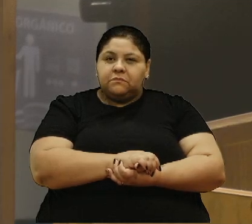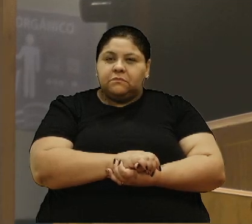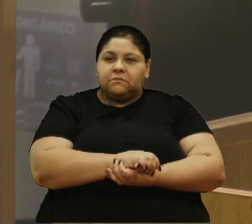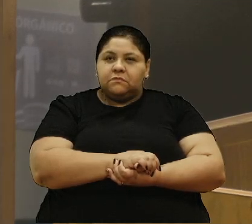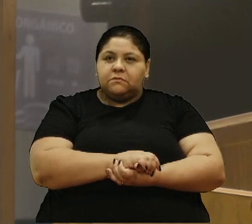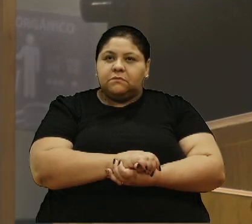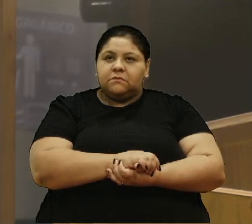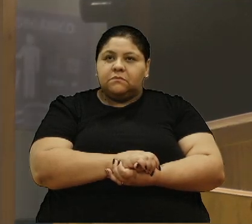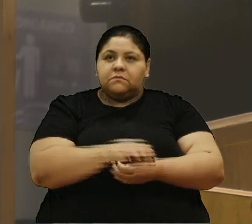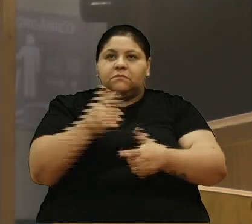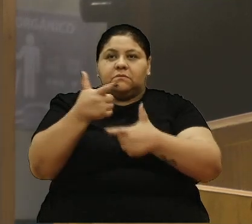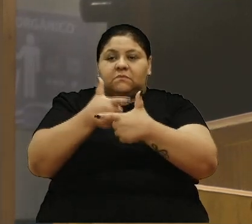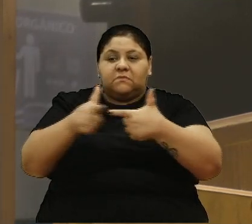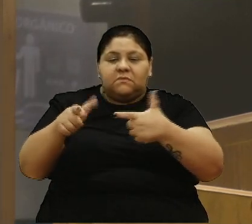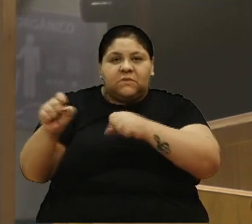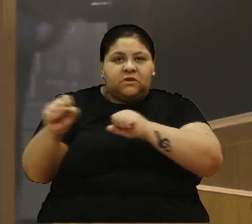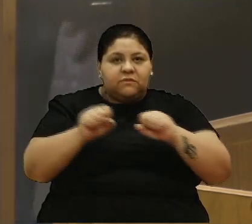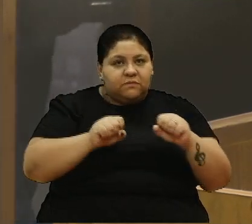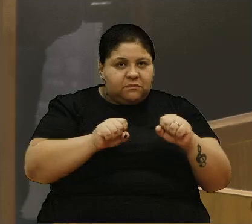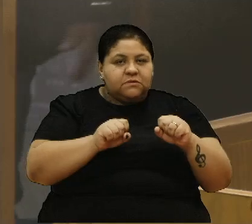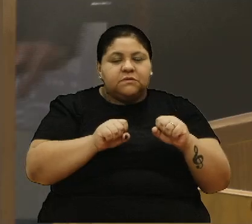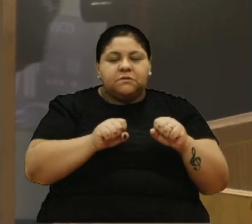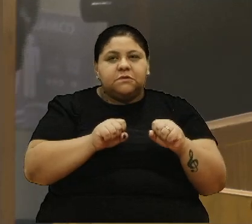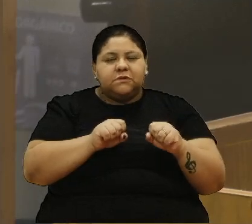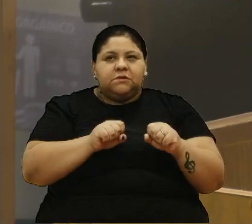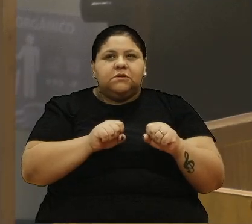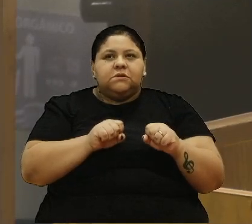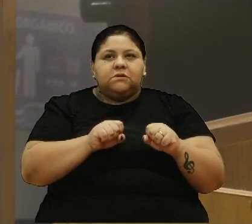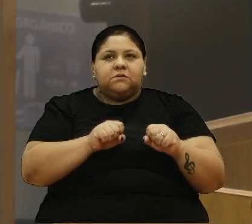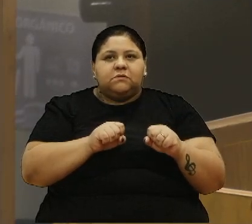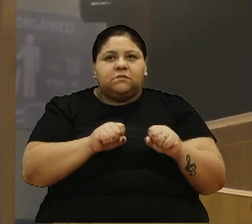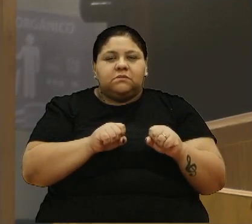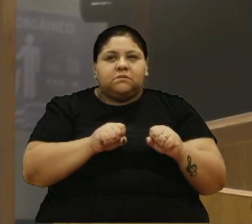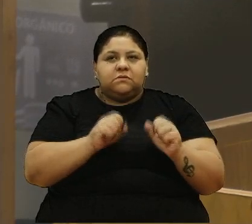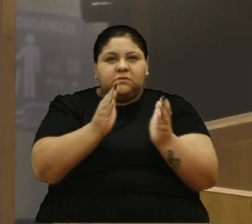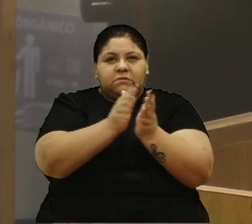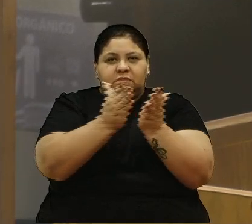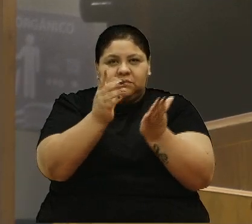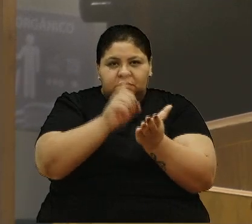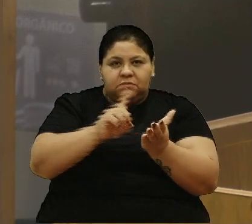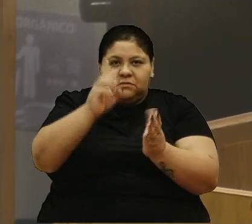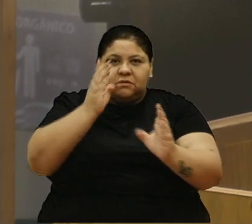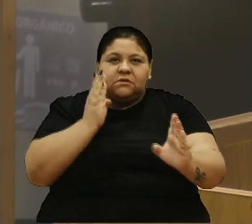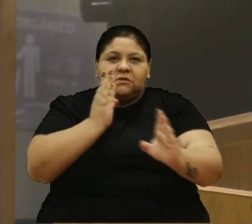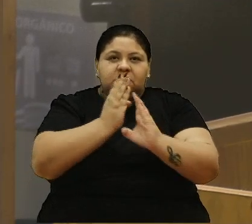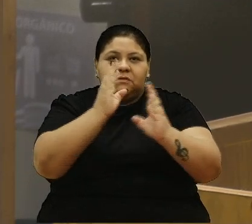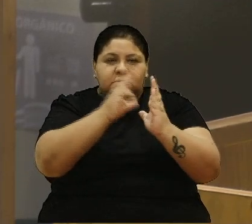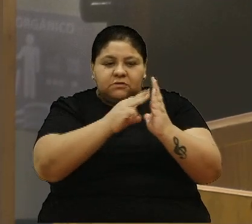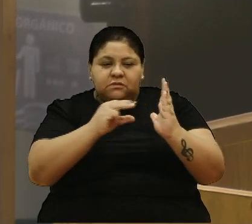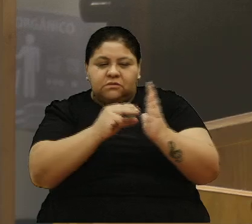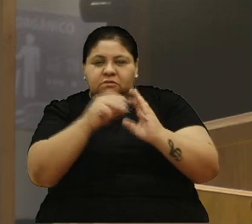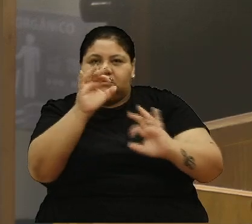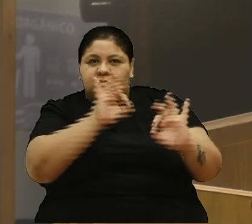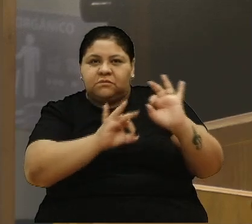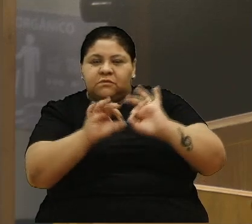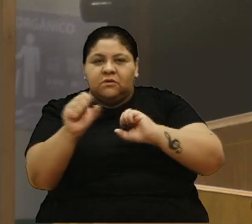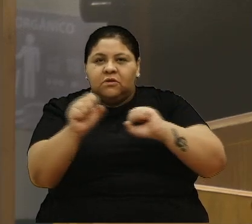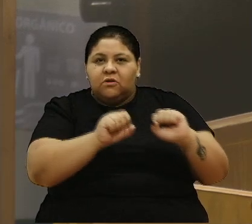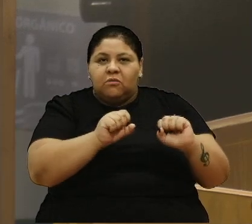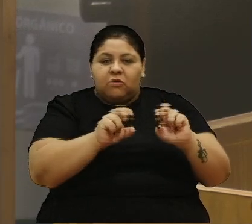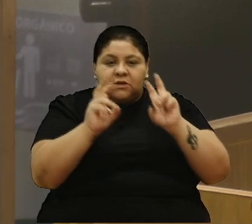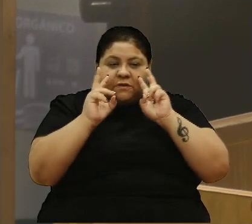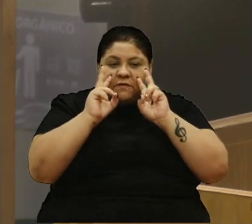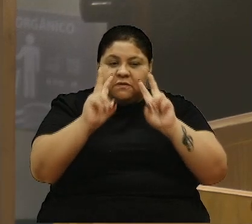A divisão de poderes. Nas Escrituras Sagradas encontramos um modelo organizacional que pode ser